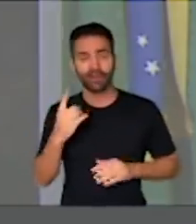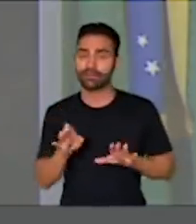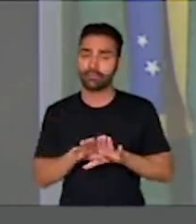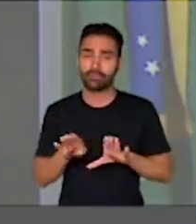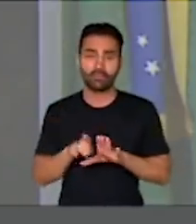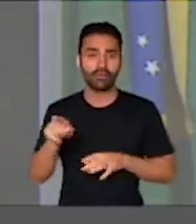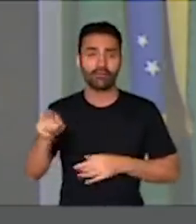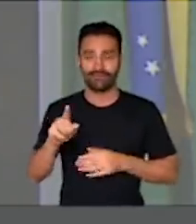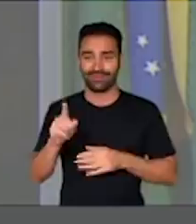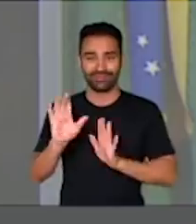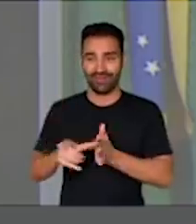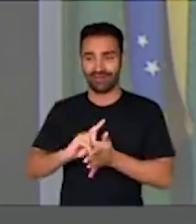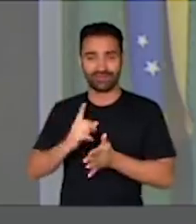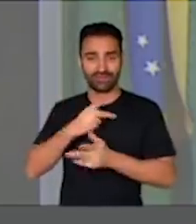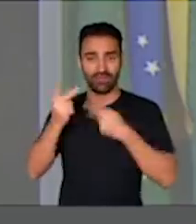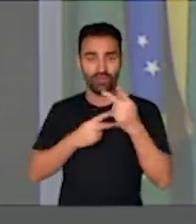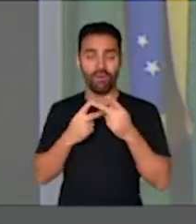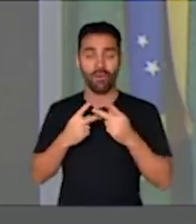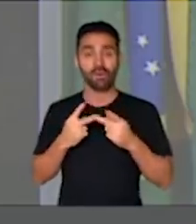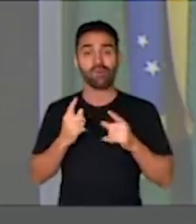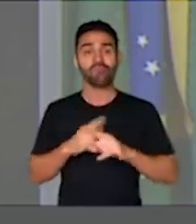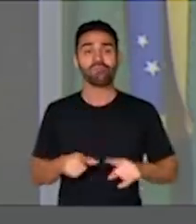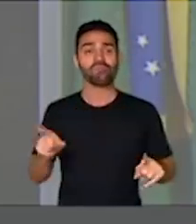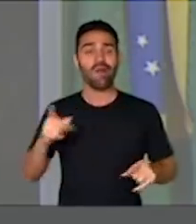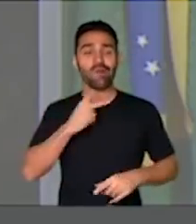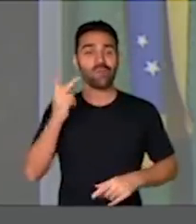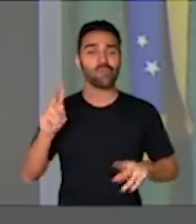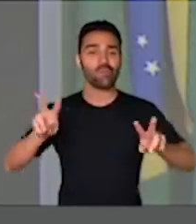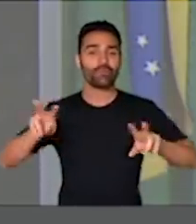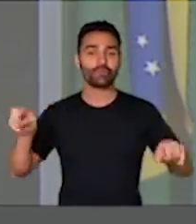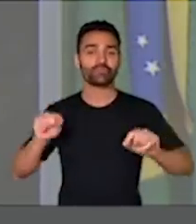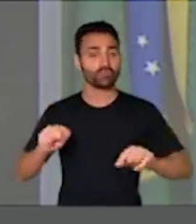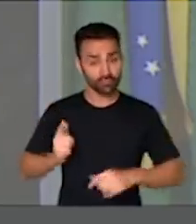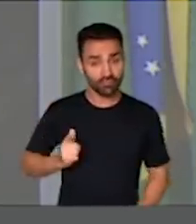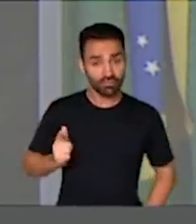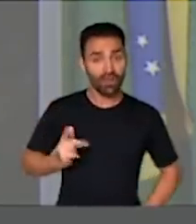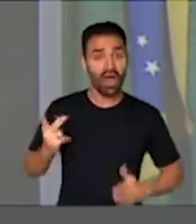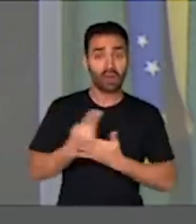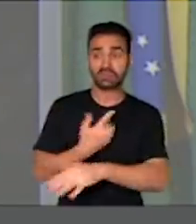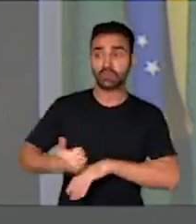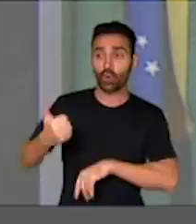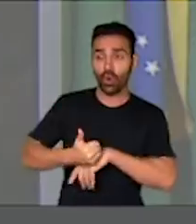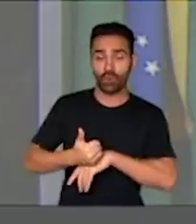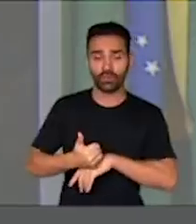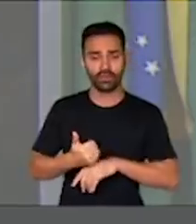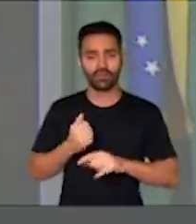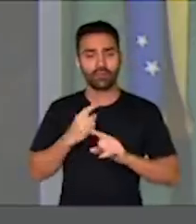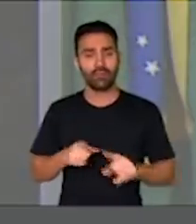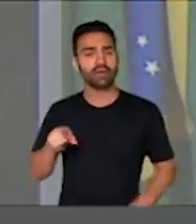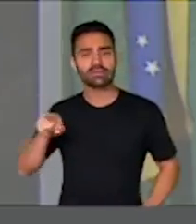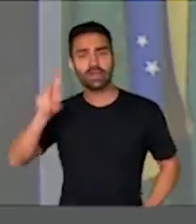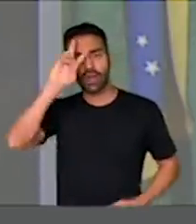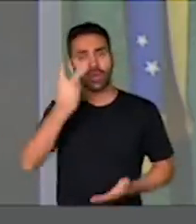que me antecedeu não imediatamente mas que falou anteriormente que houve o golpe ele mesmo